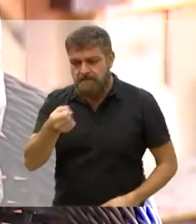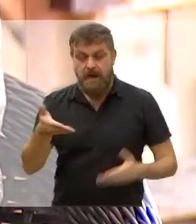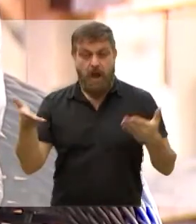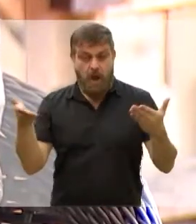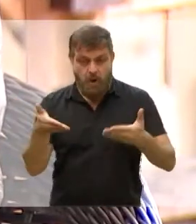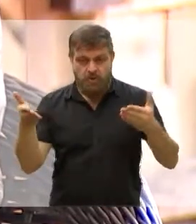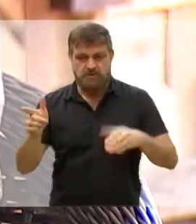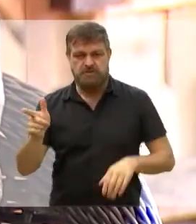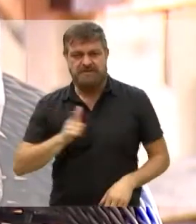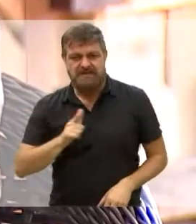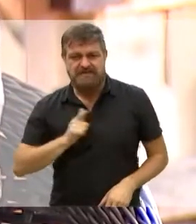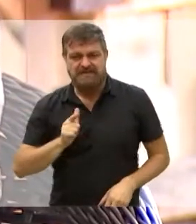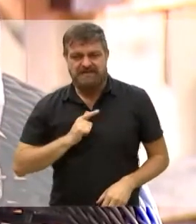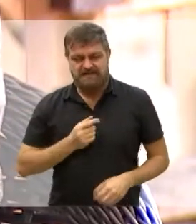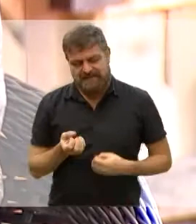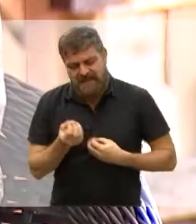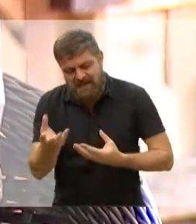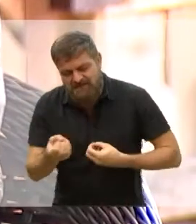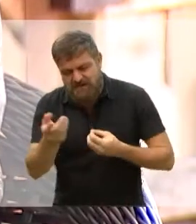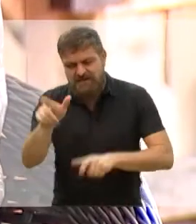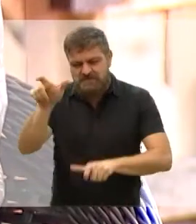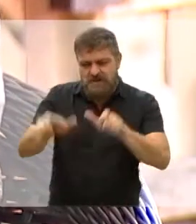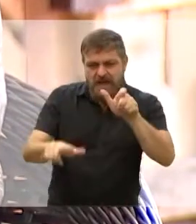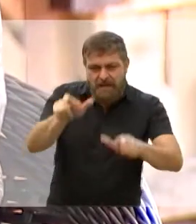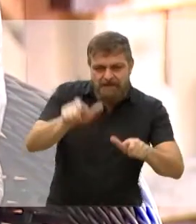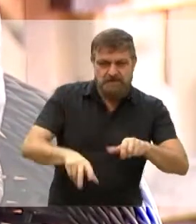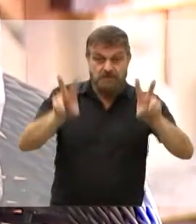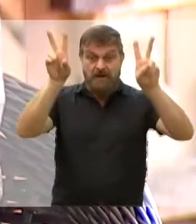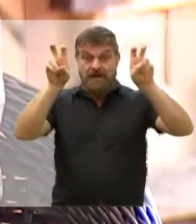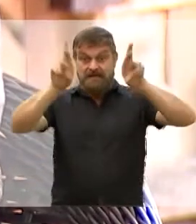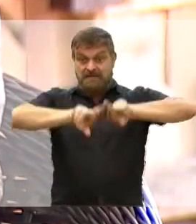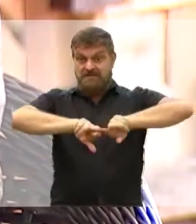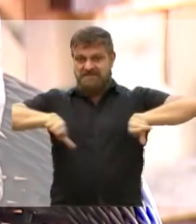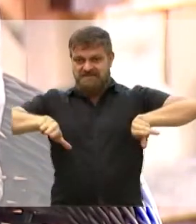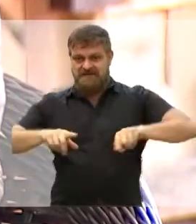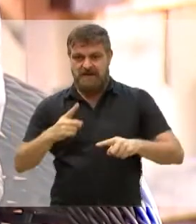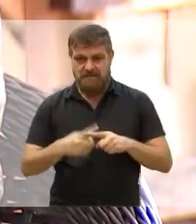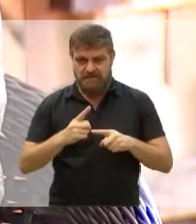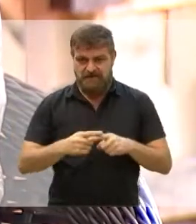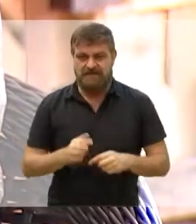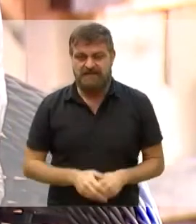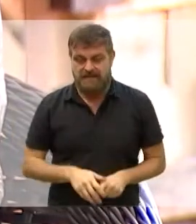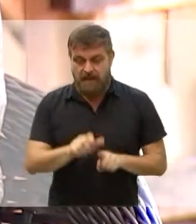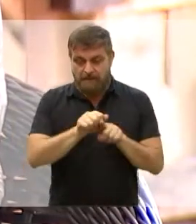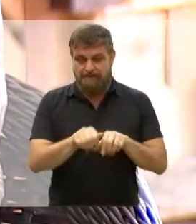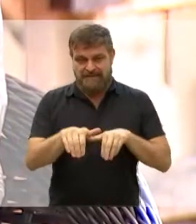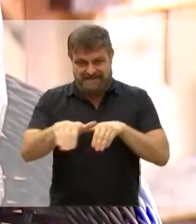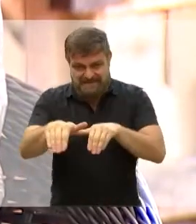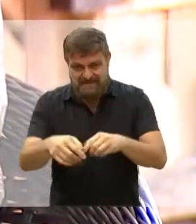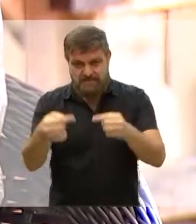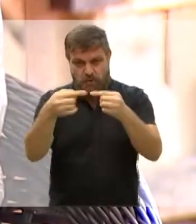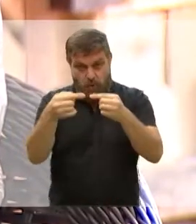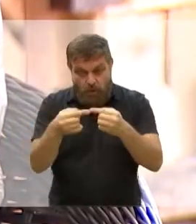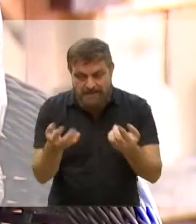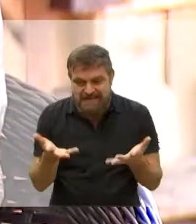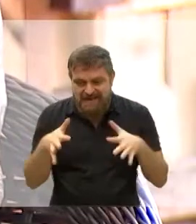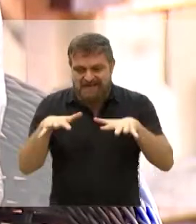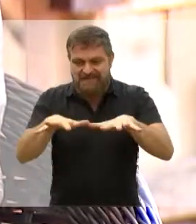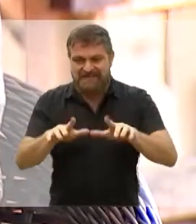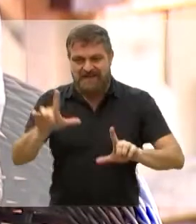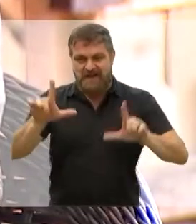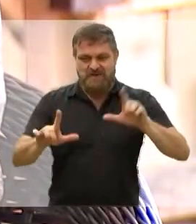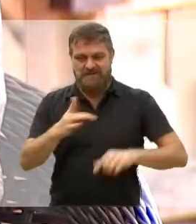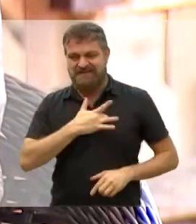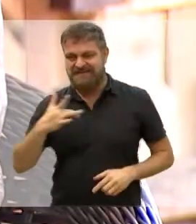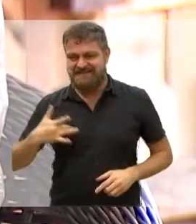hoje no programa, ainda temos muito mais pessoas e assuntos para tratarmos, porque setembro é o mês da inclusão e o Saúde